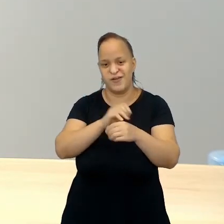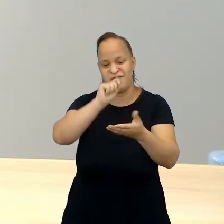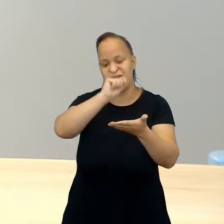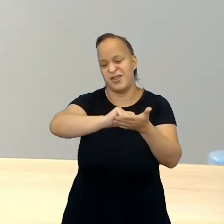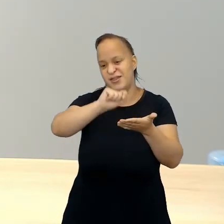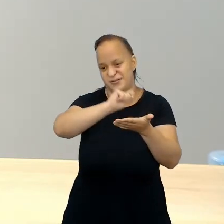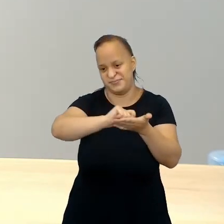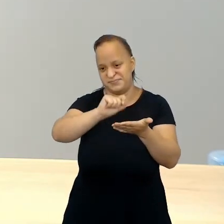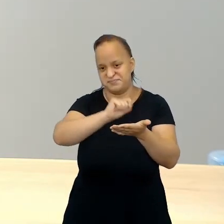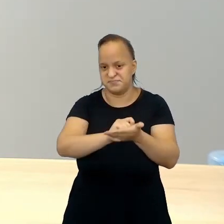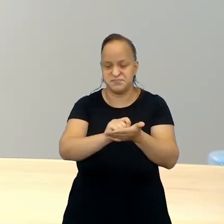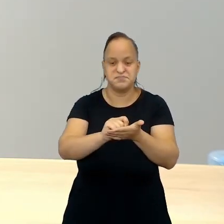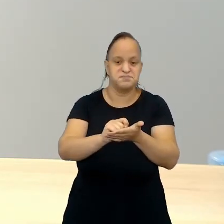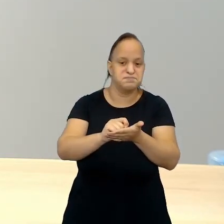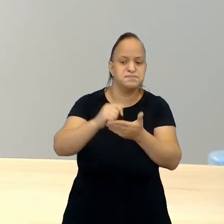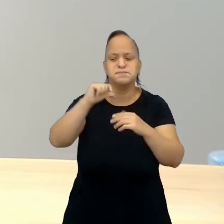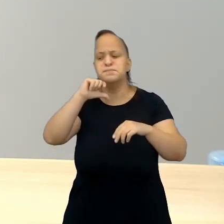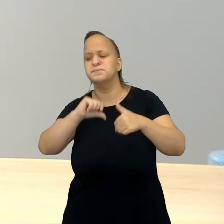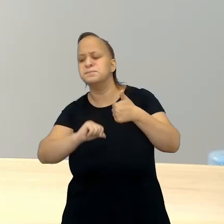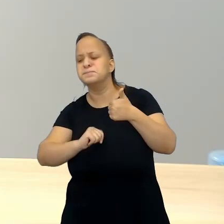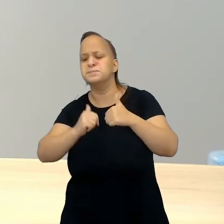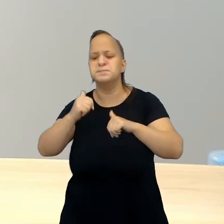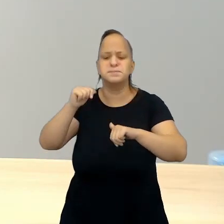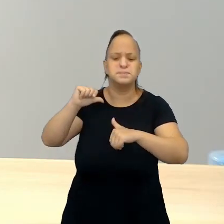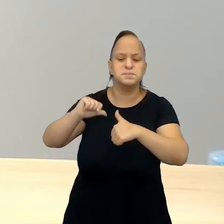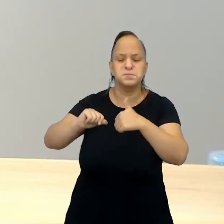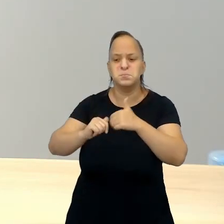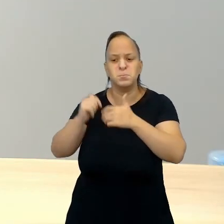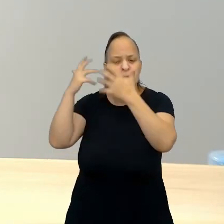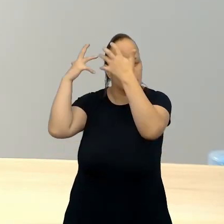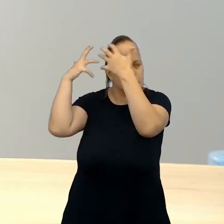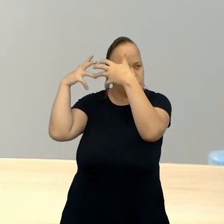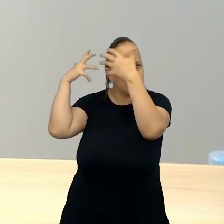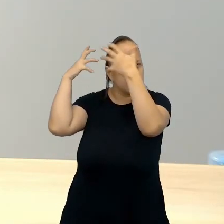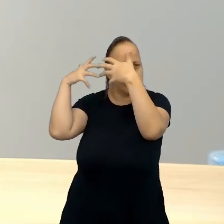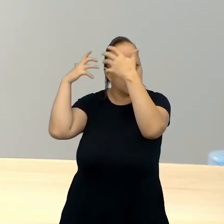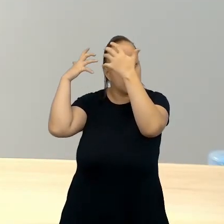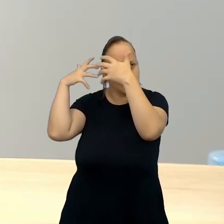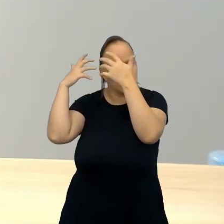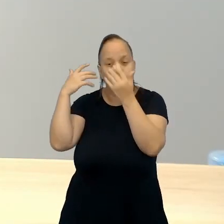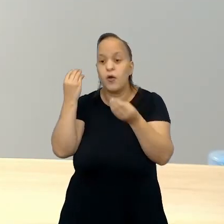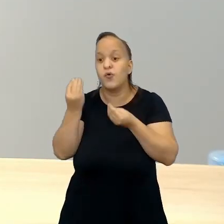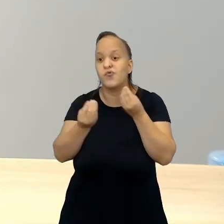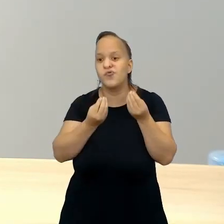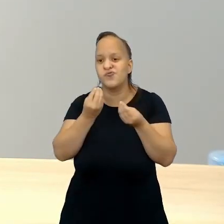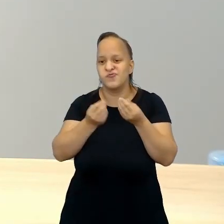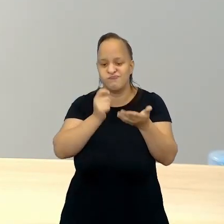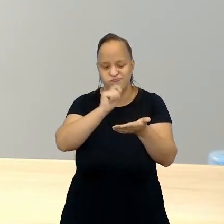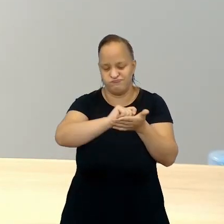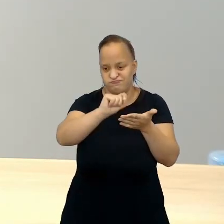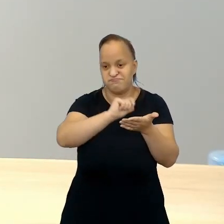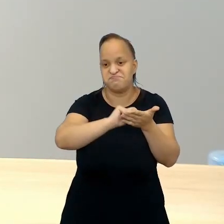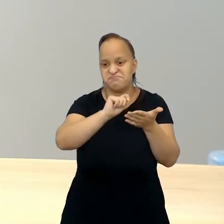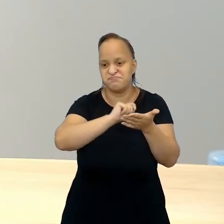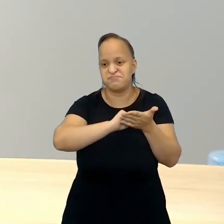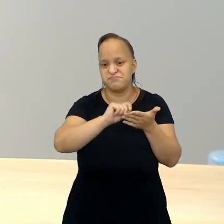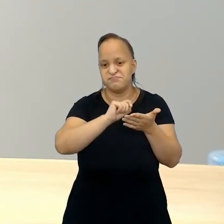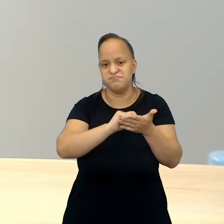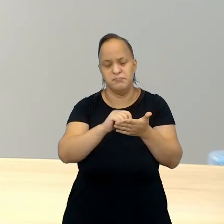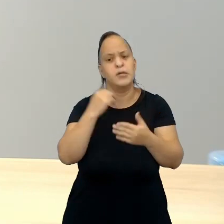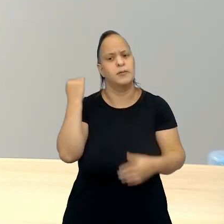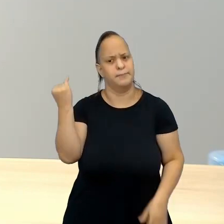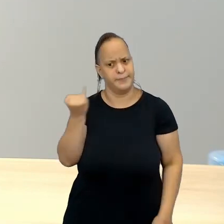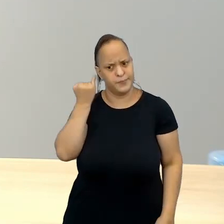pontuações, de uma forma analítica, se é de uma forma reflexiva, como você faz as suas anotações é